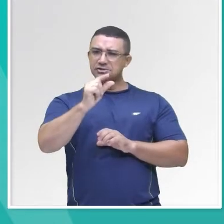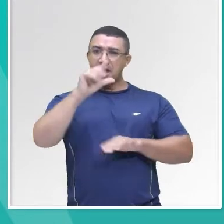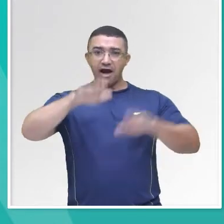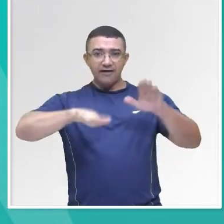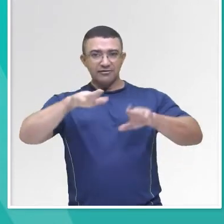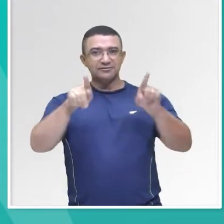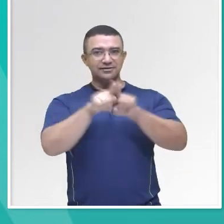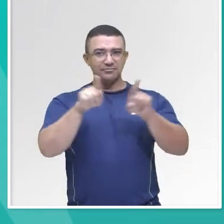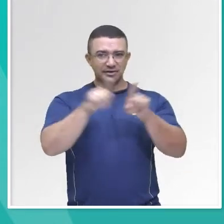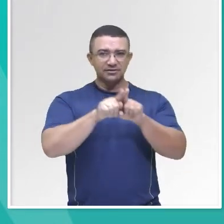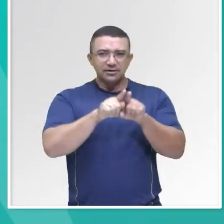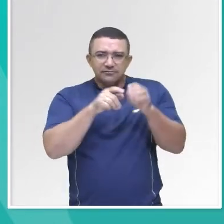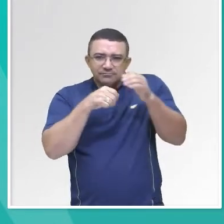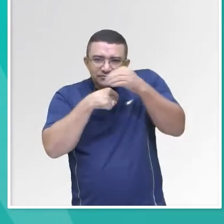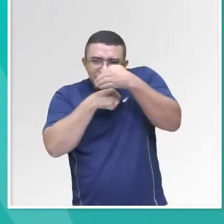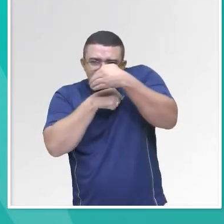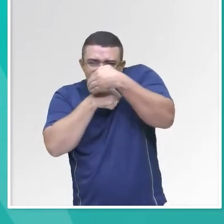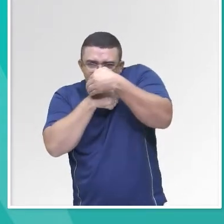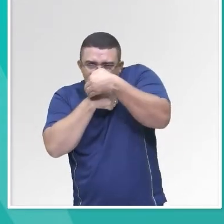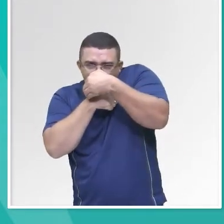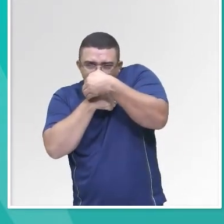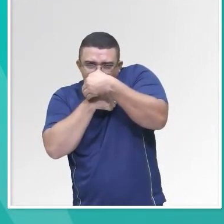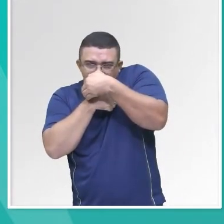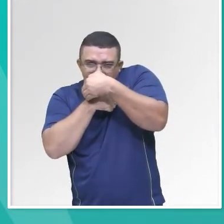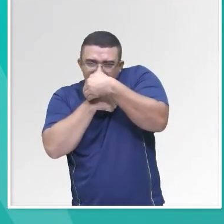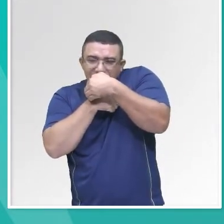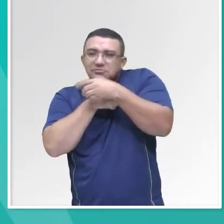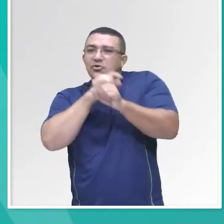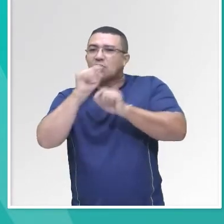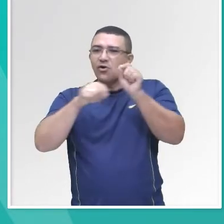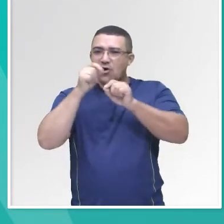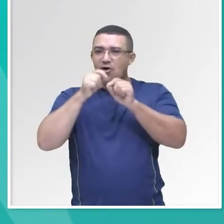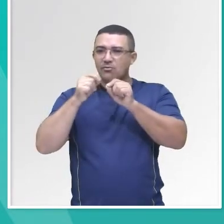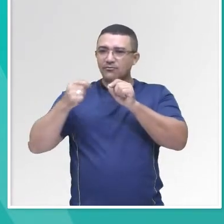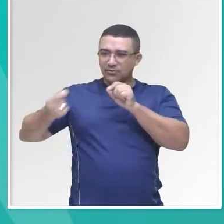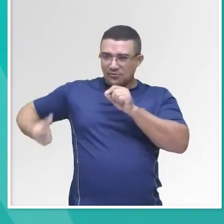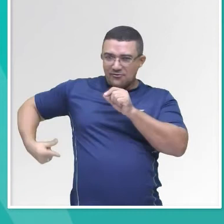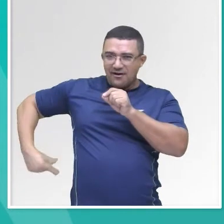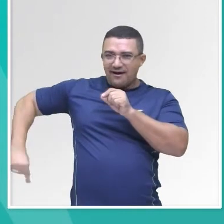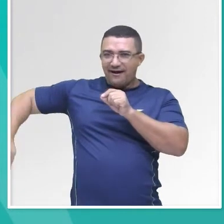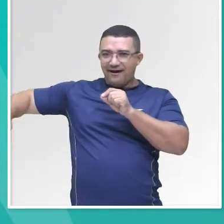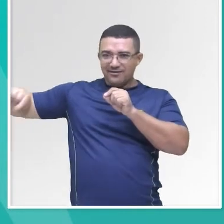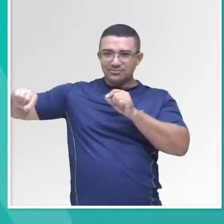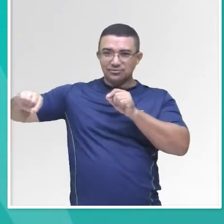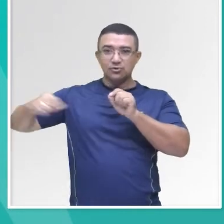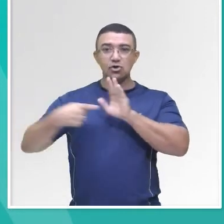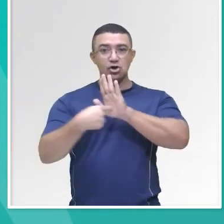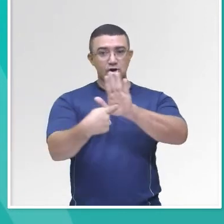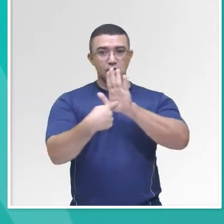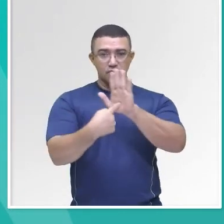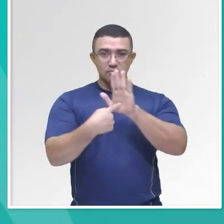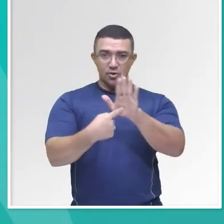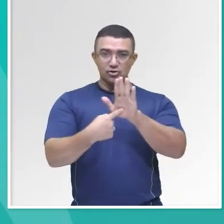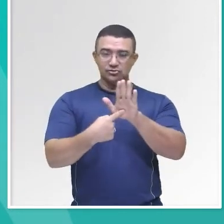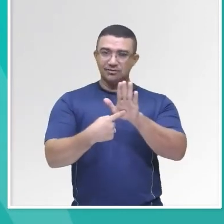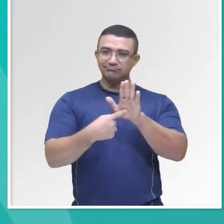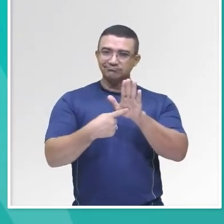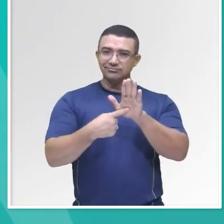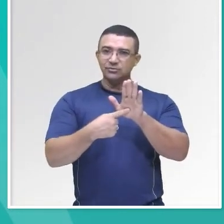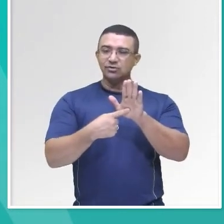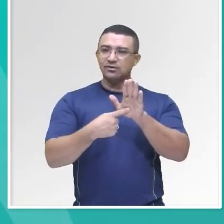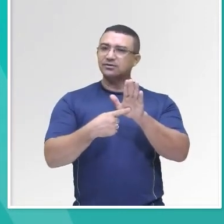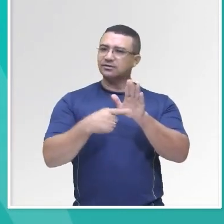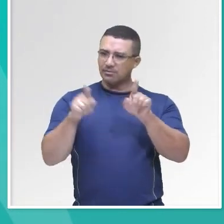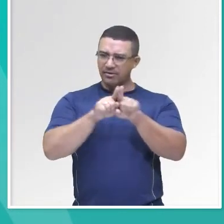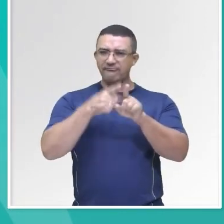ponta do focinho embaixo da grande cauda. Então, ele intensifica ali com tão, né? A importância, o nariz dele é